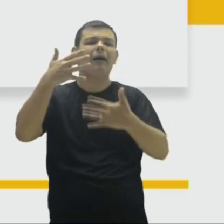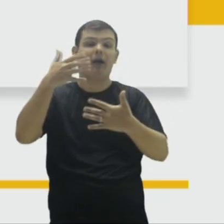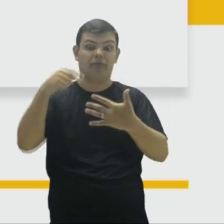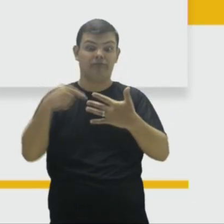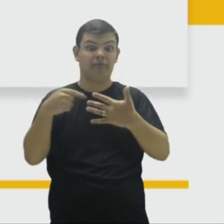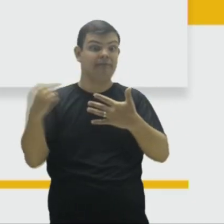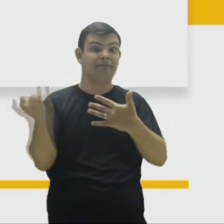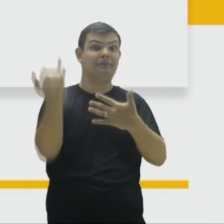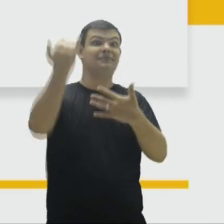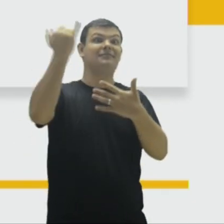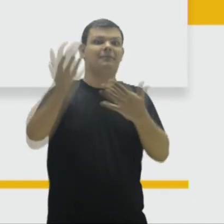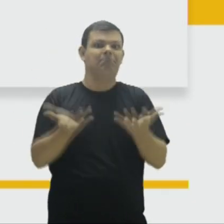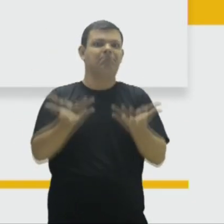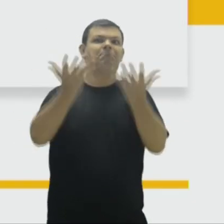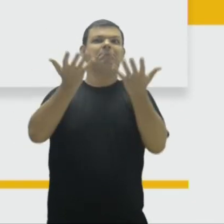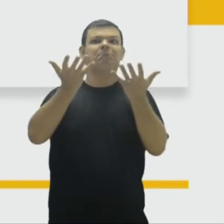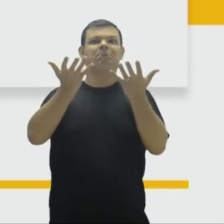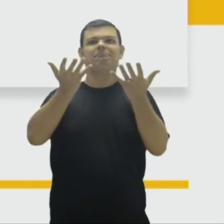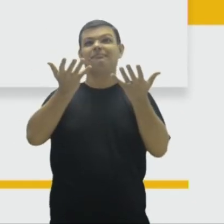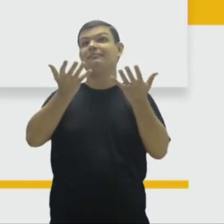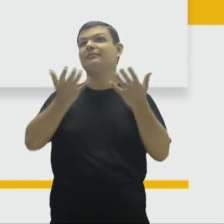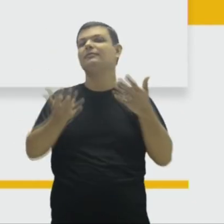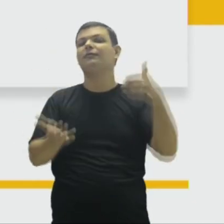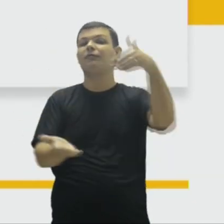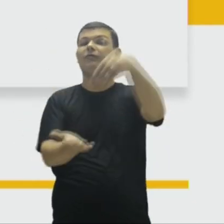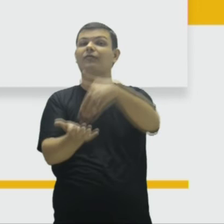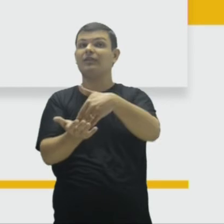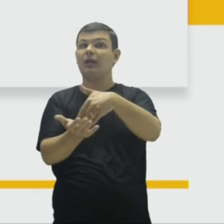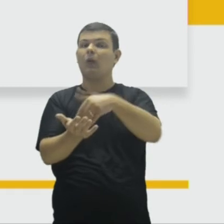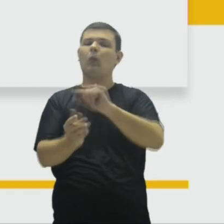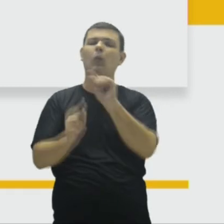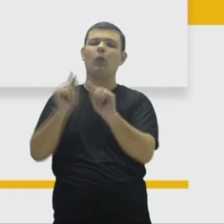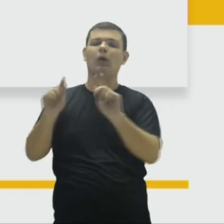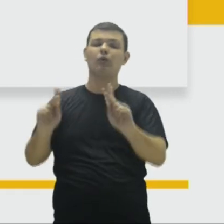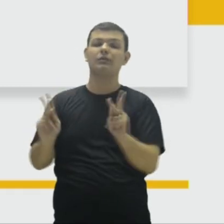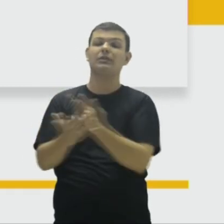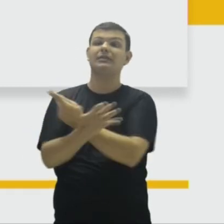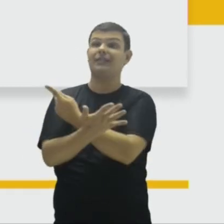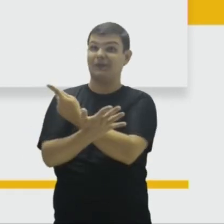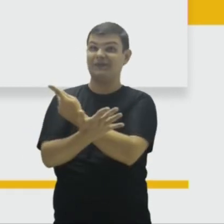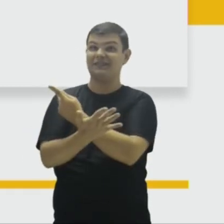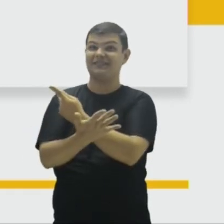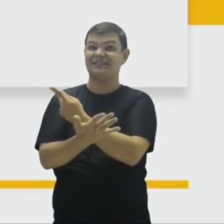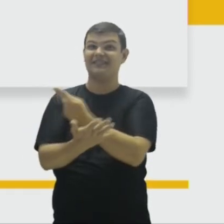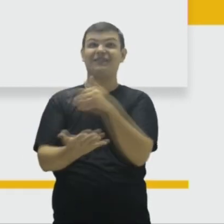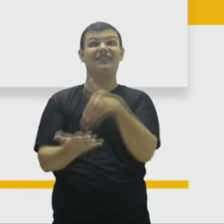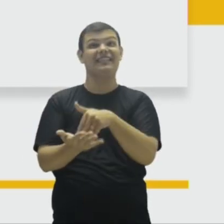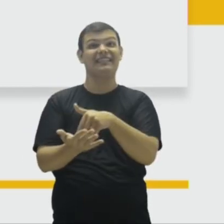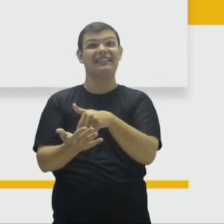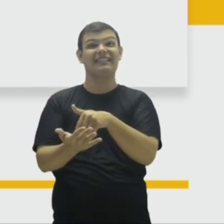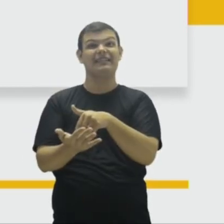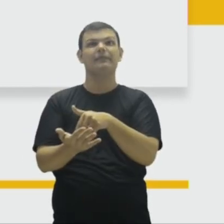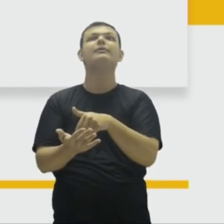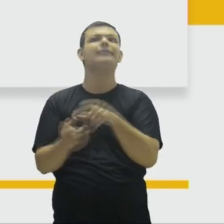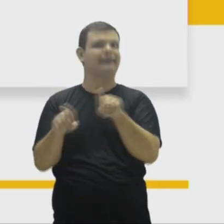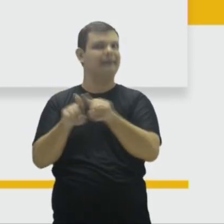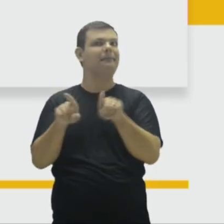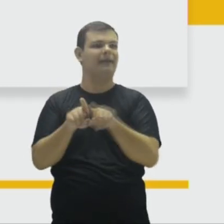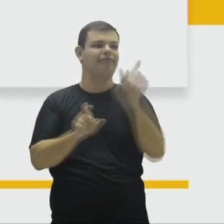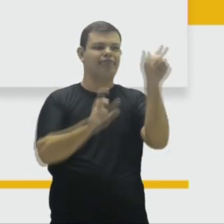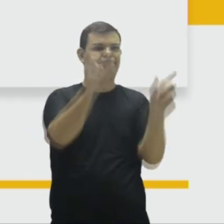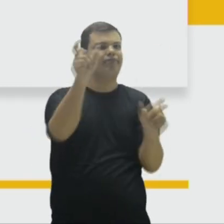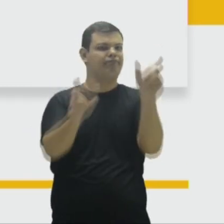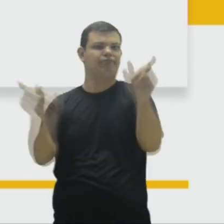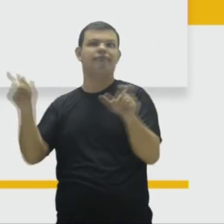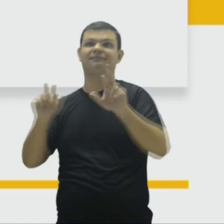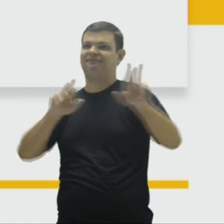alto da história, o desfecho, que é o fim, e muitos personagens.